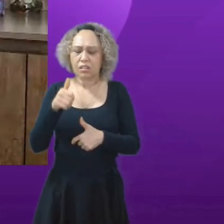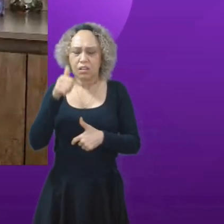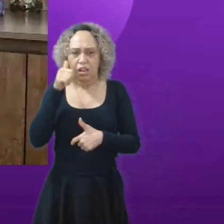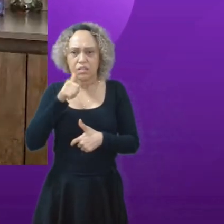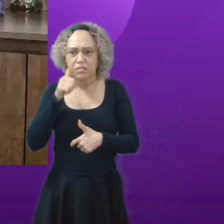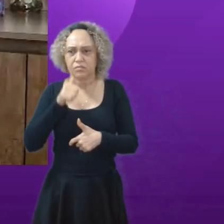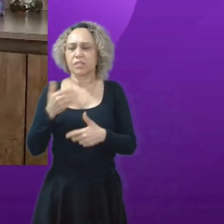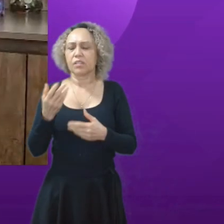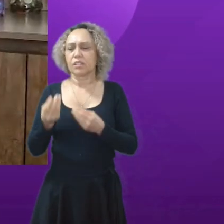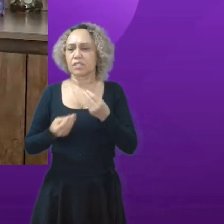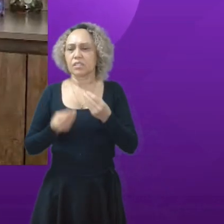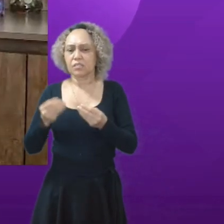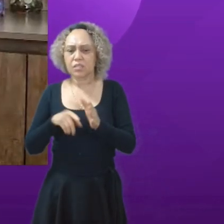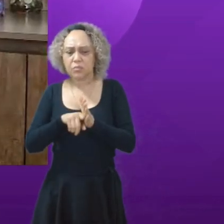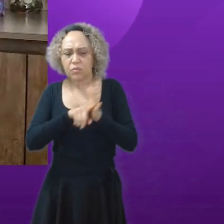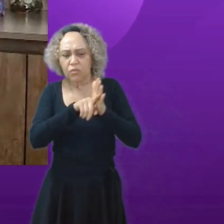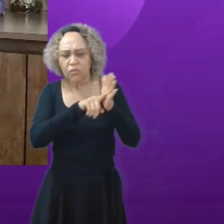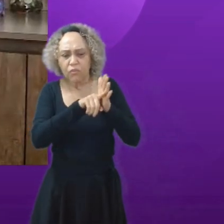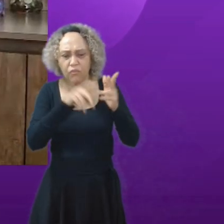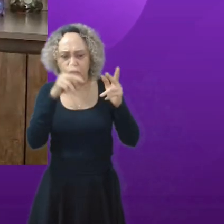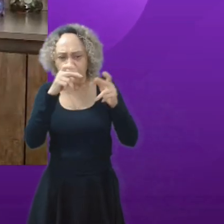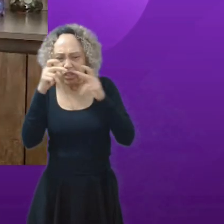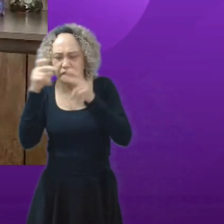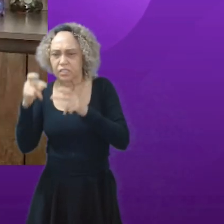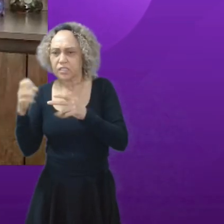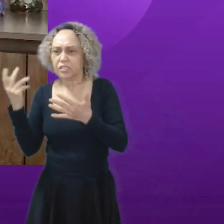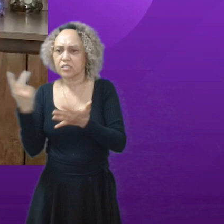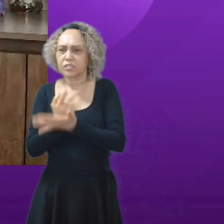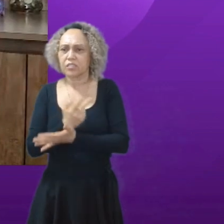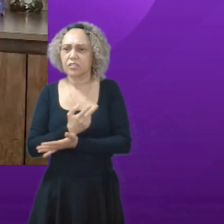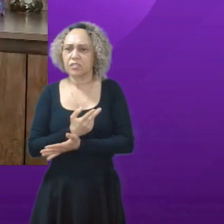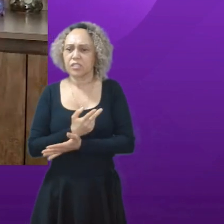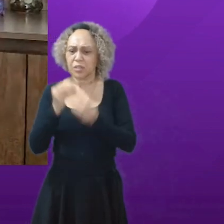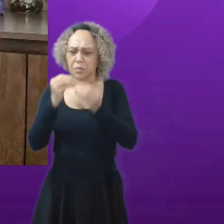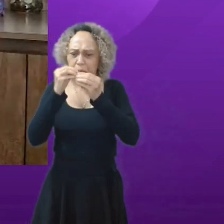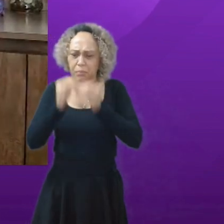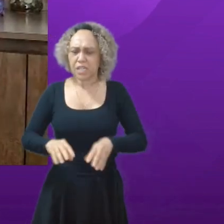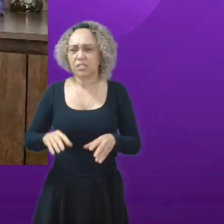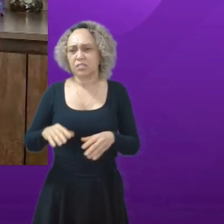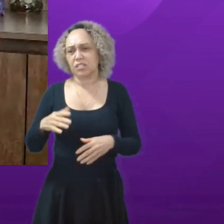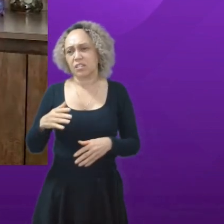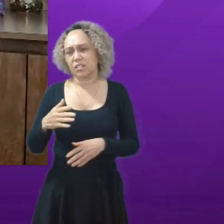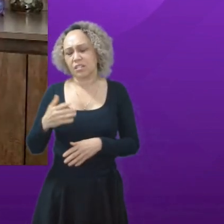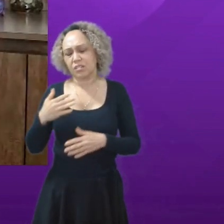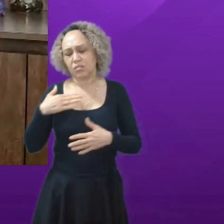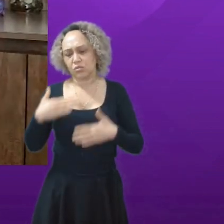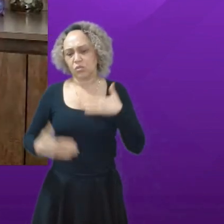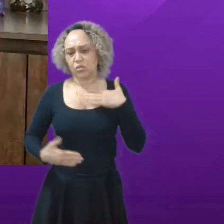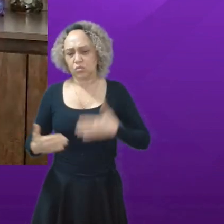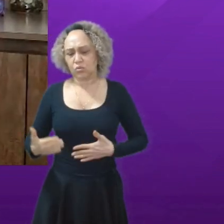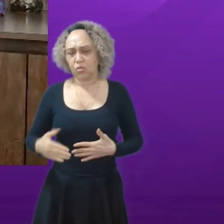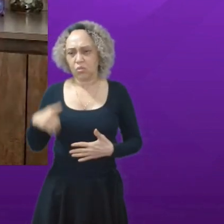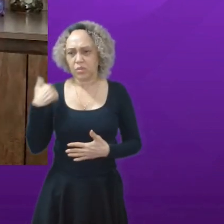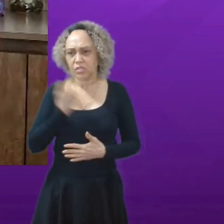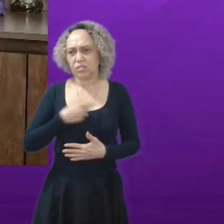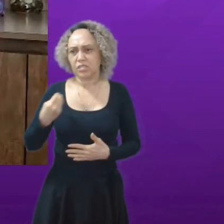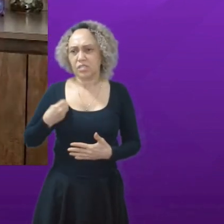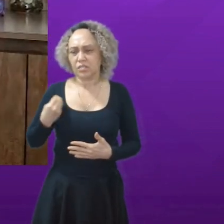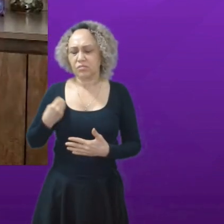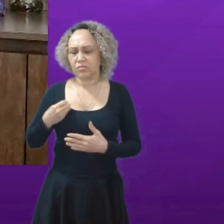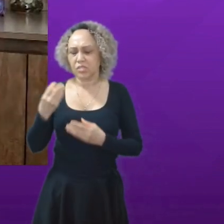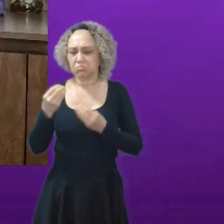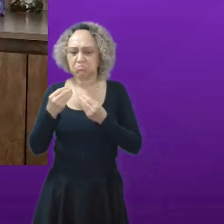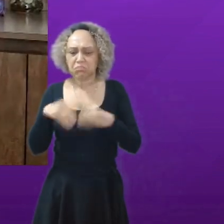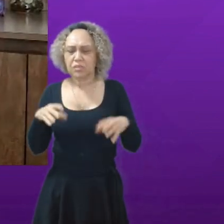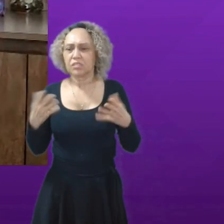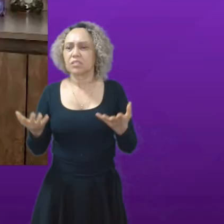o que está acontecendo que vai atingir diretamente os nossos corpos e as nossas vidas e os